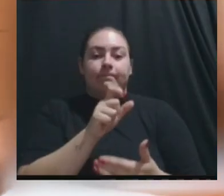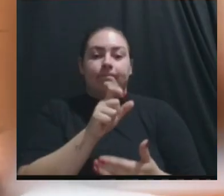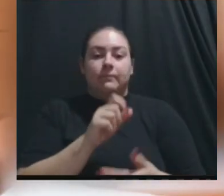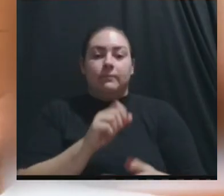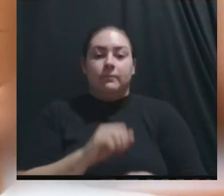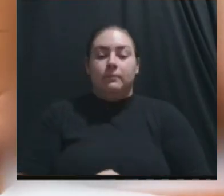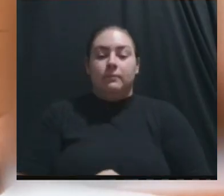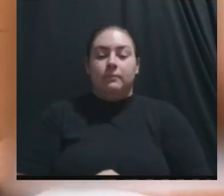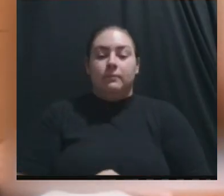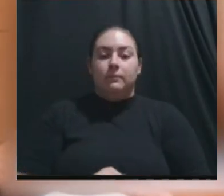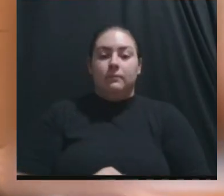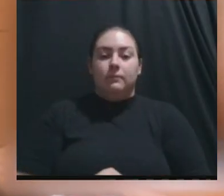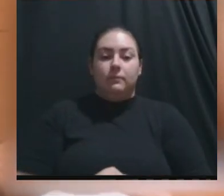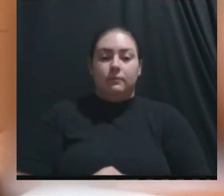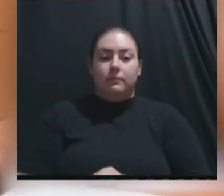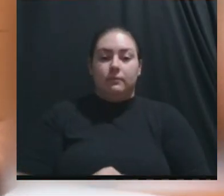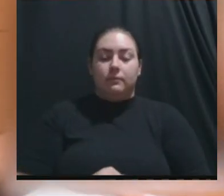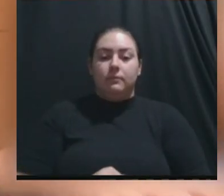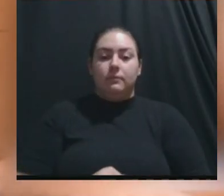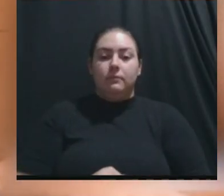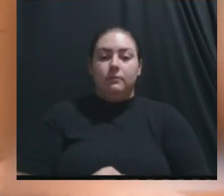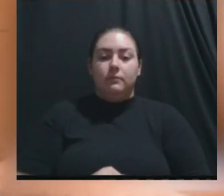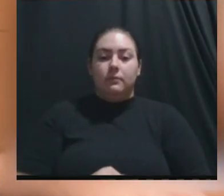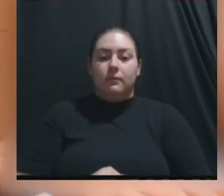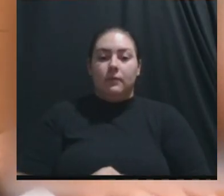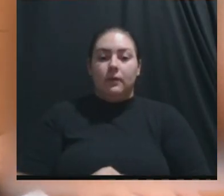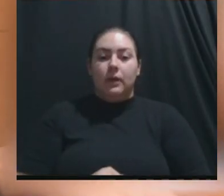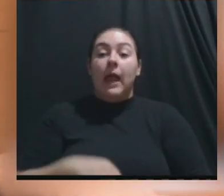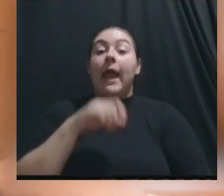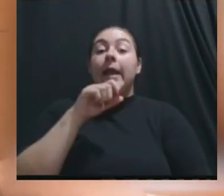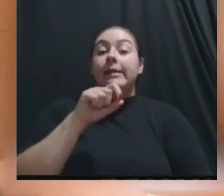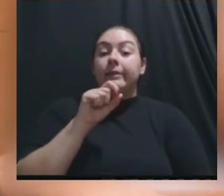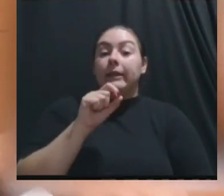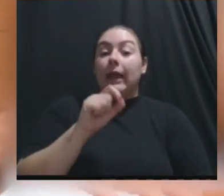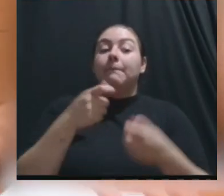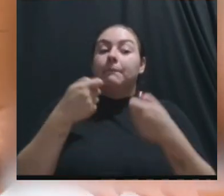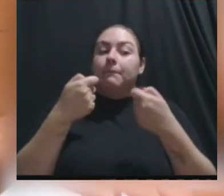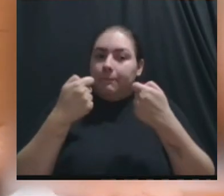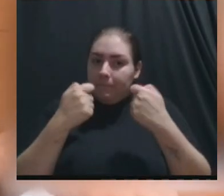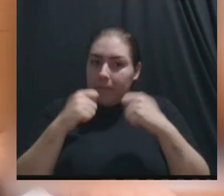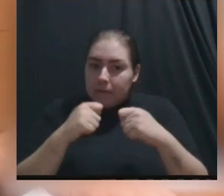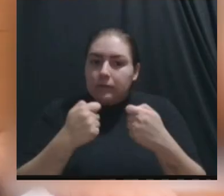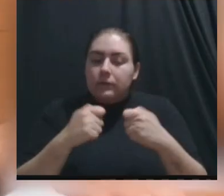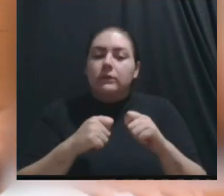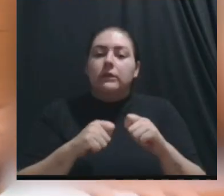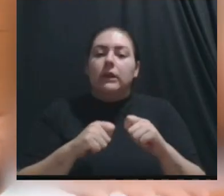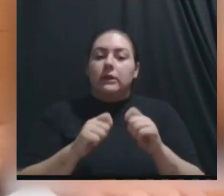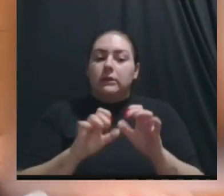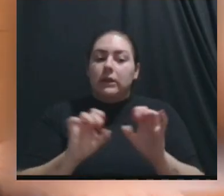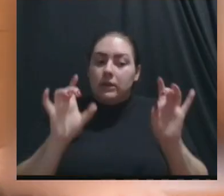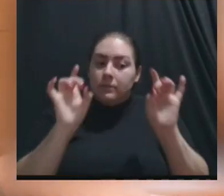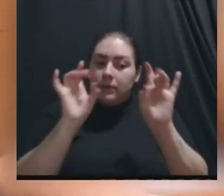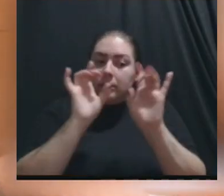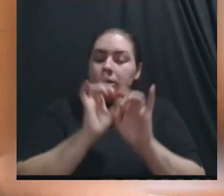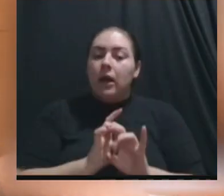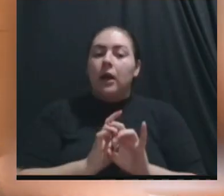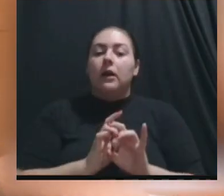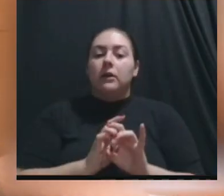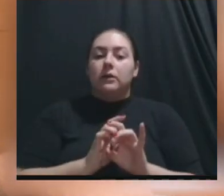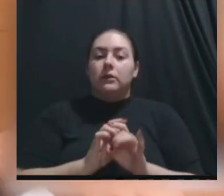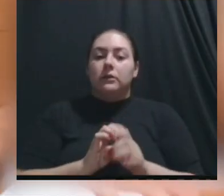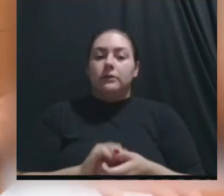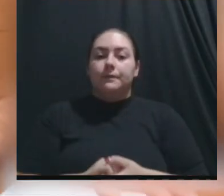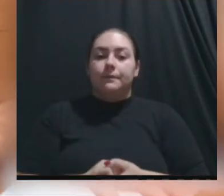são dentre esses que têm necessidades especiais, que têm situações de neurodivergências, que têm situações